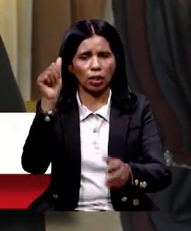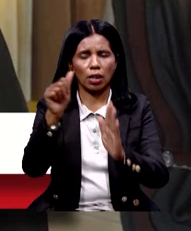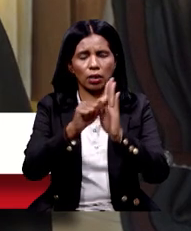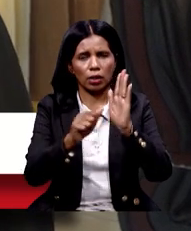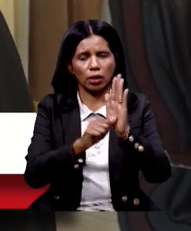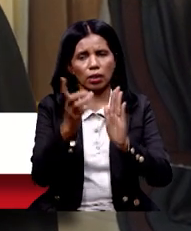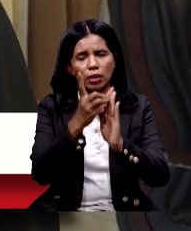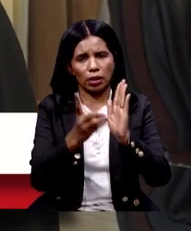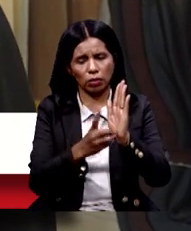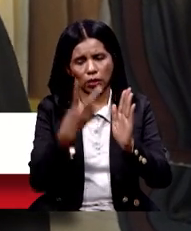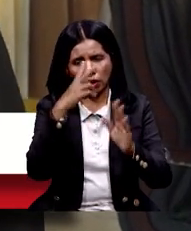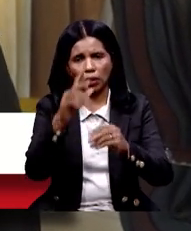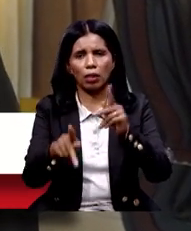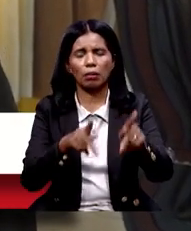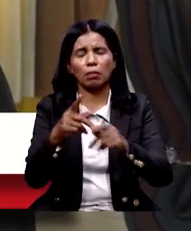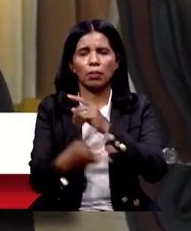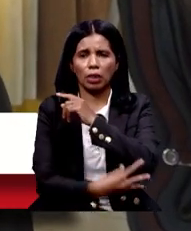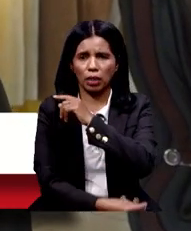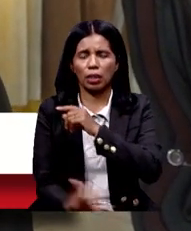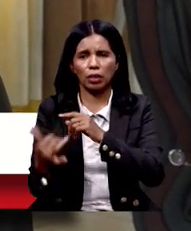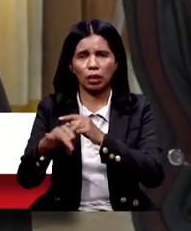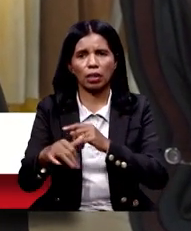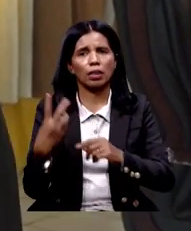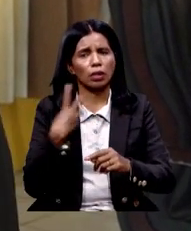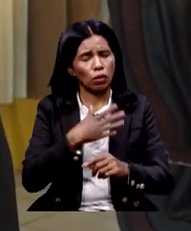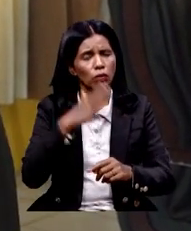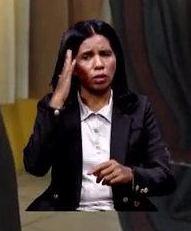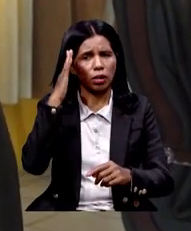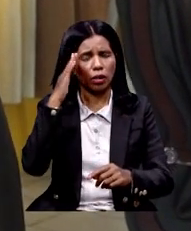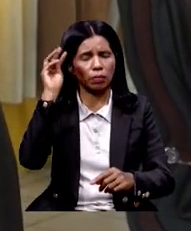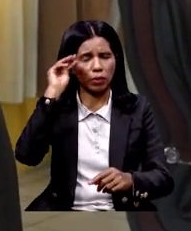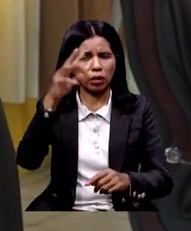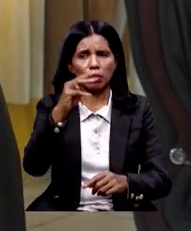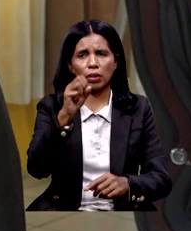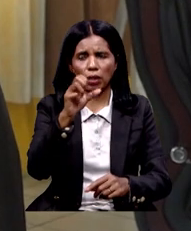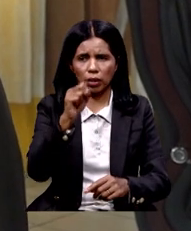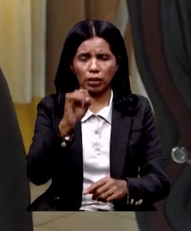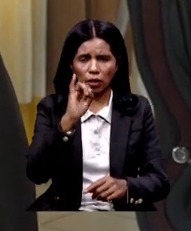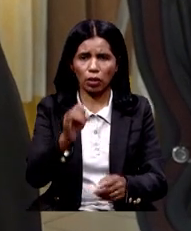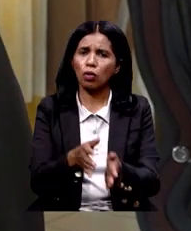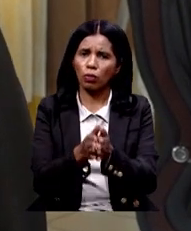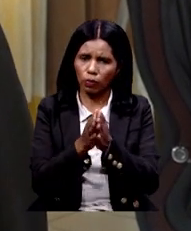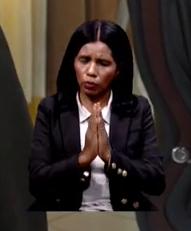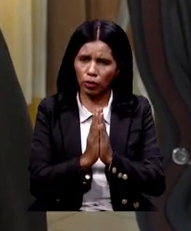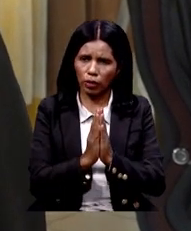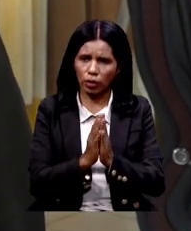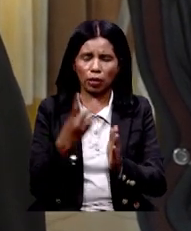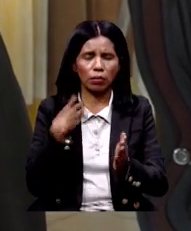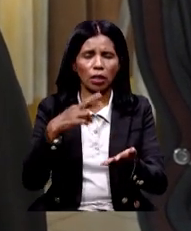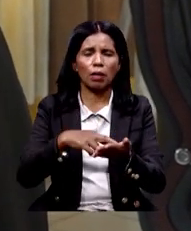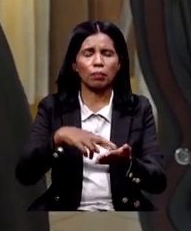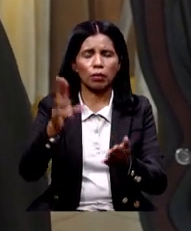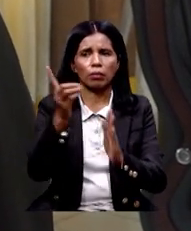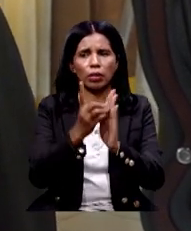liga vulnerabilidade. Portanto, tanto a técnica do Ministério Social e Solidariedade usa a tua amibela prova dados